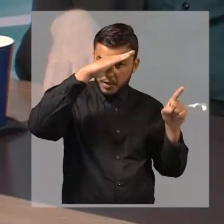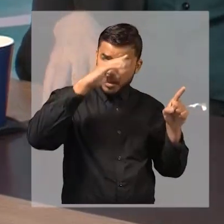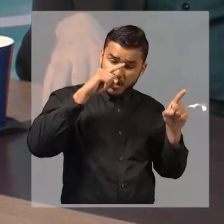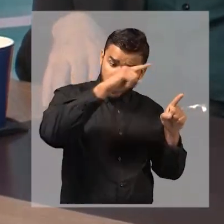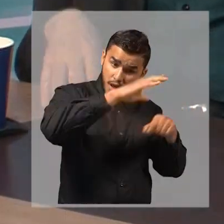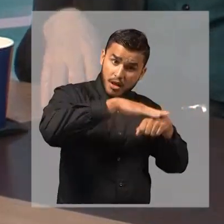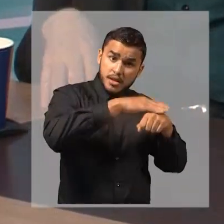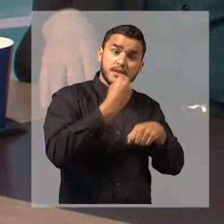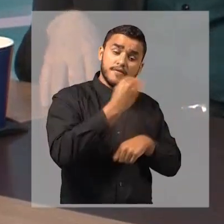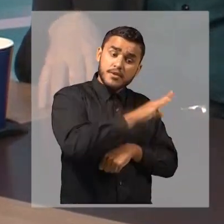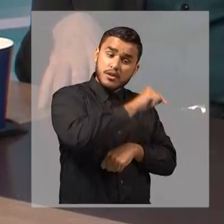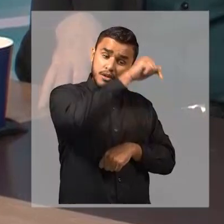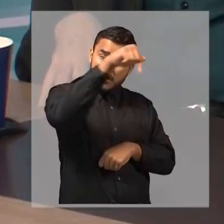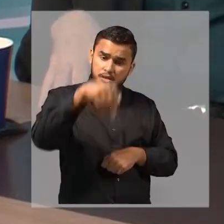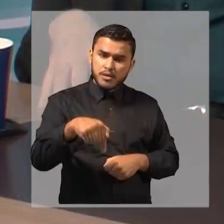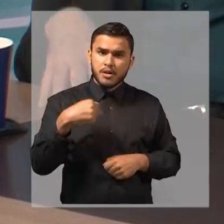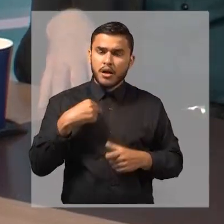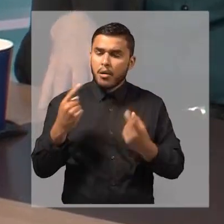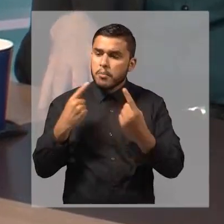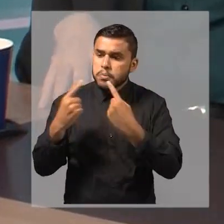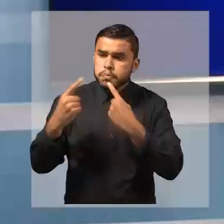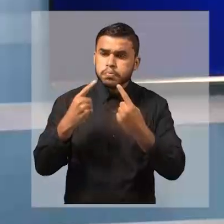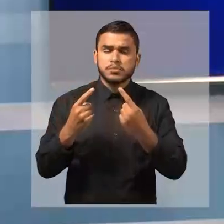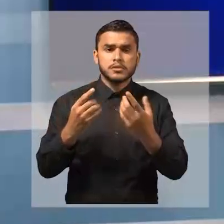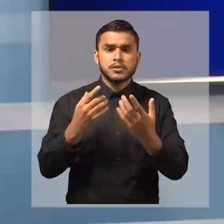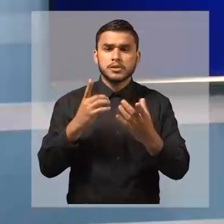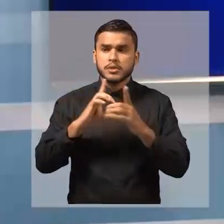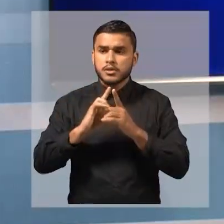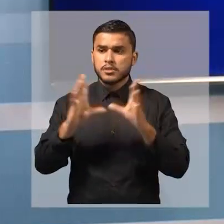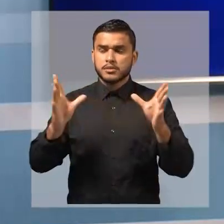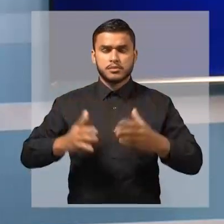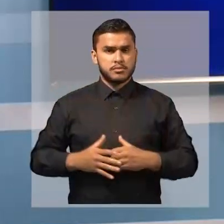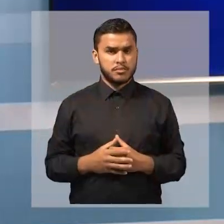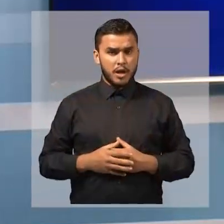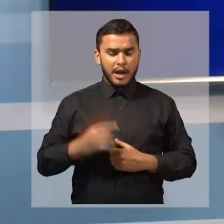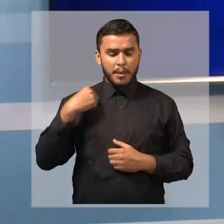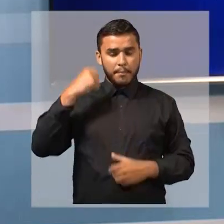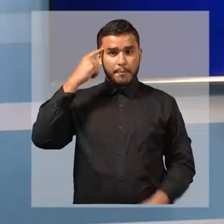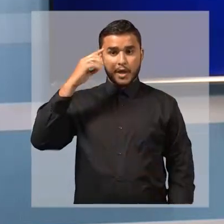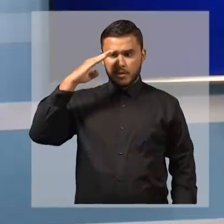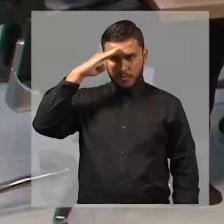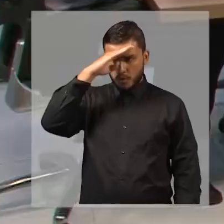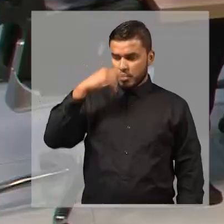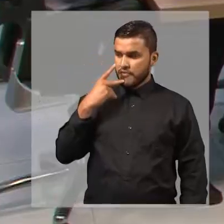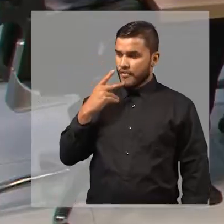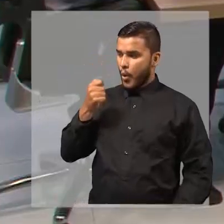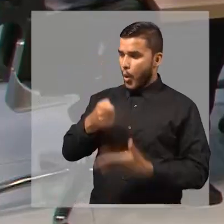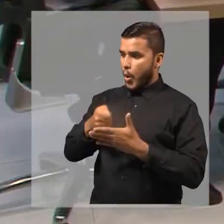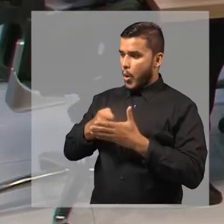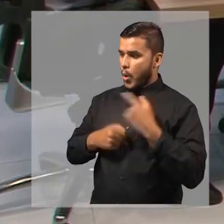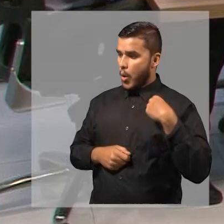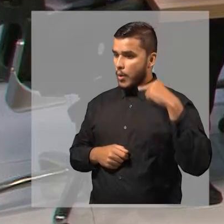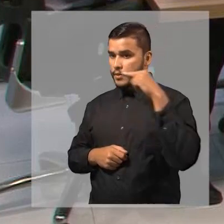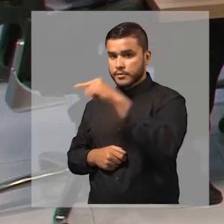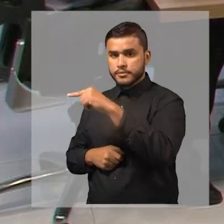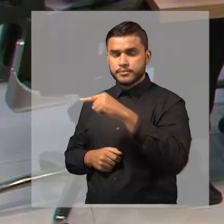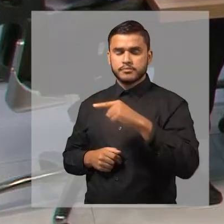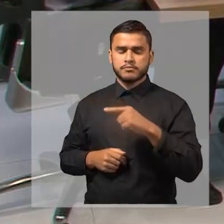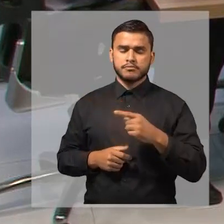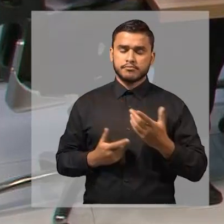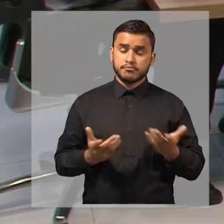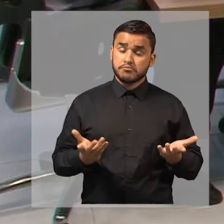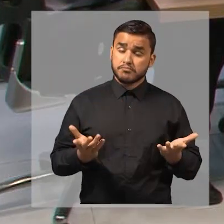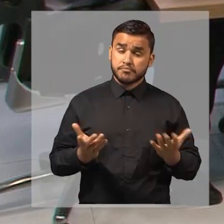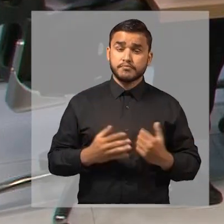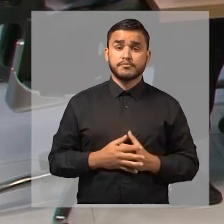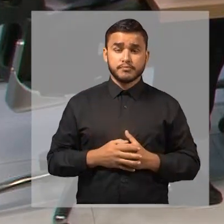não a mim. Então, esse é o eixo do conflito. Ele terceiriza, na verdade, isso. Terceiriza. Né? Não é